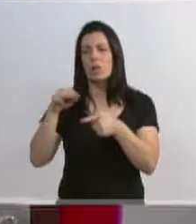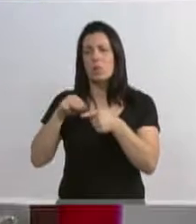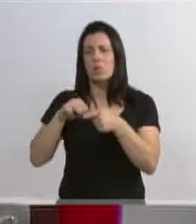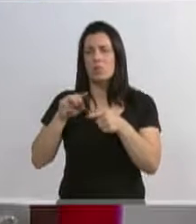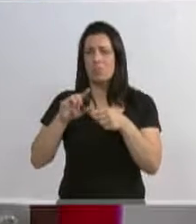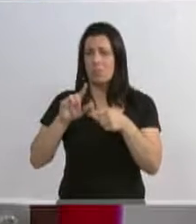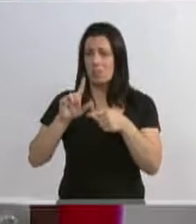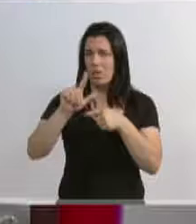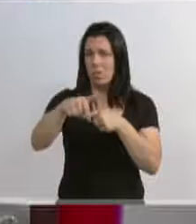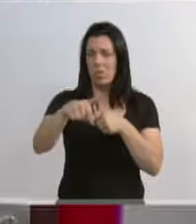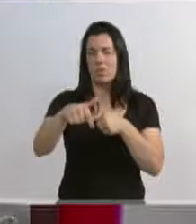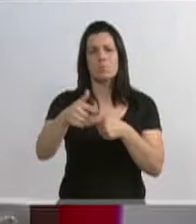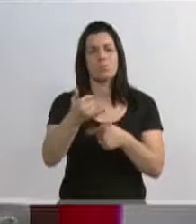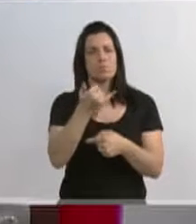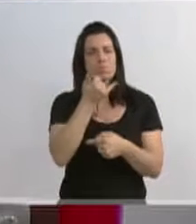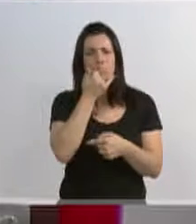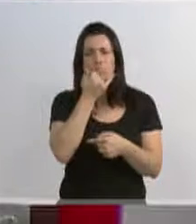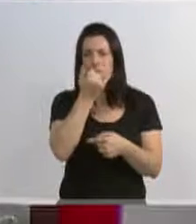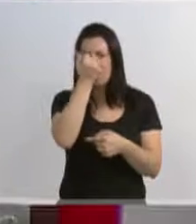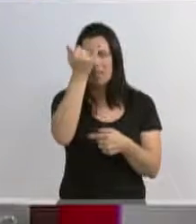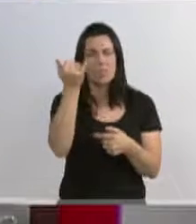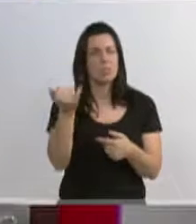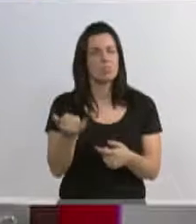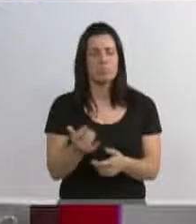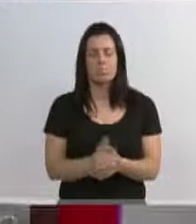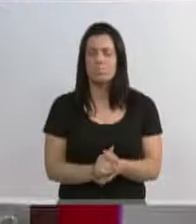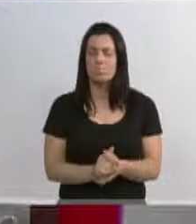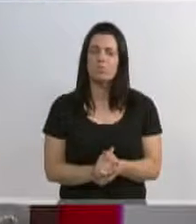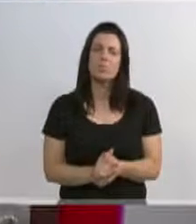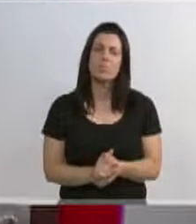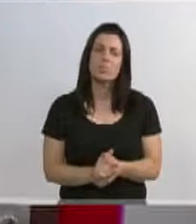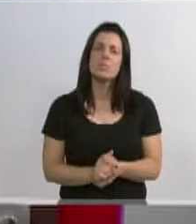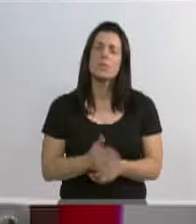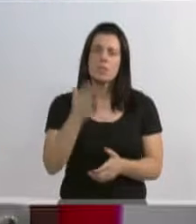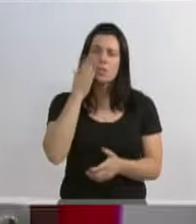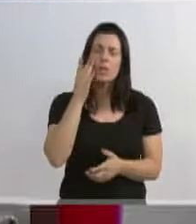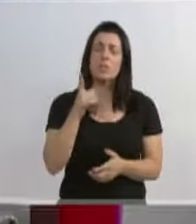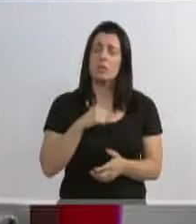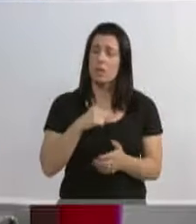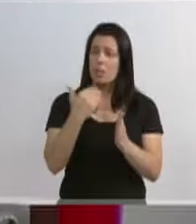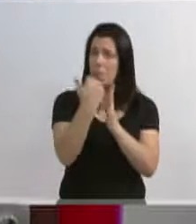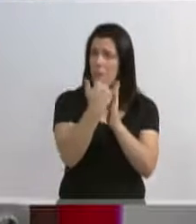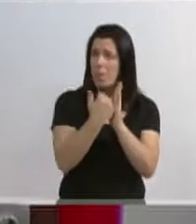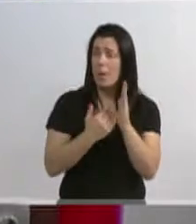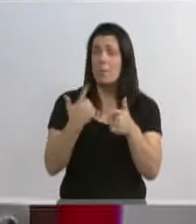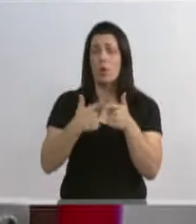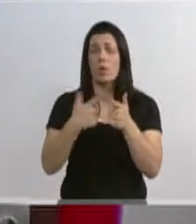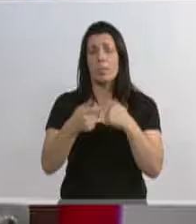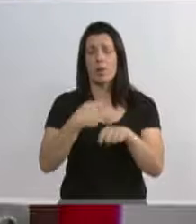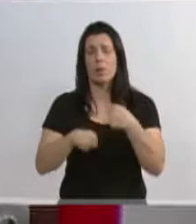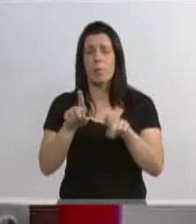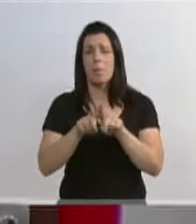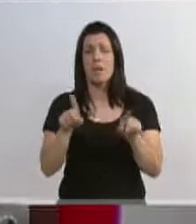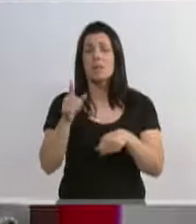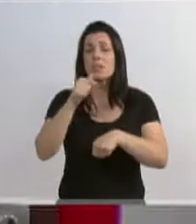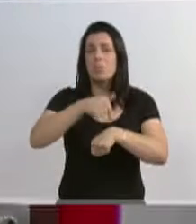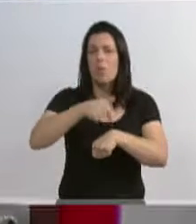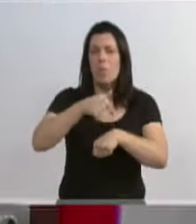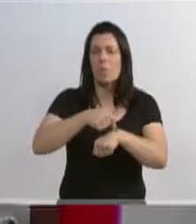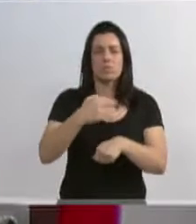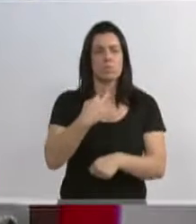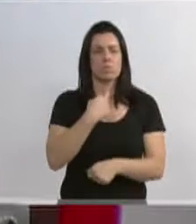valorização. Entendemos que existem as questões econômicas, os problemas vereadorienses, toda essa situação, mas neste momento também não